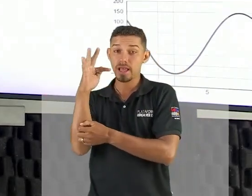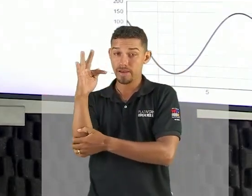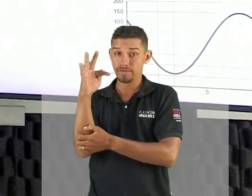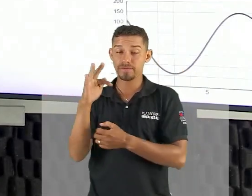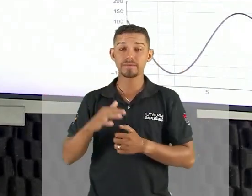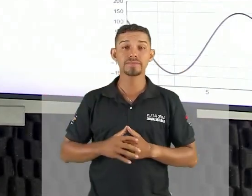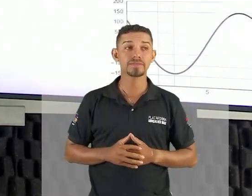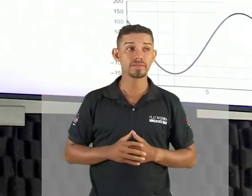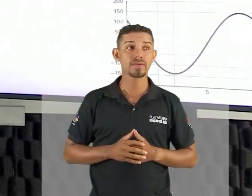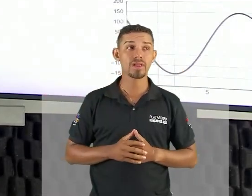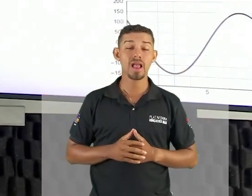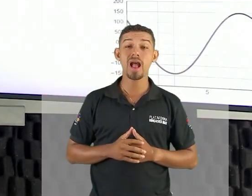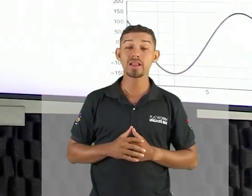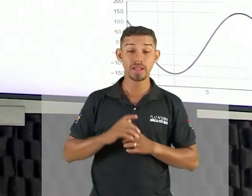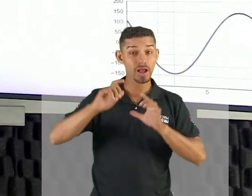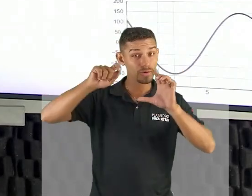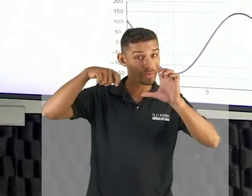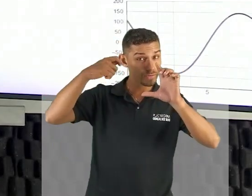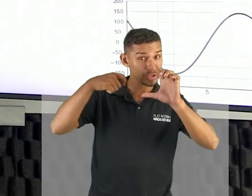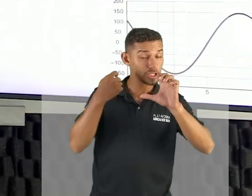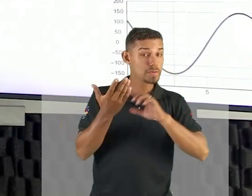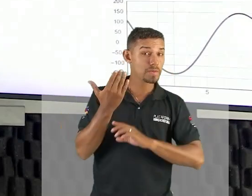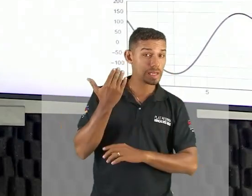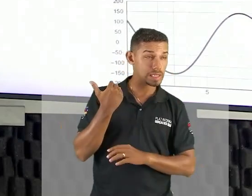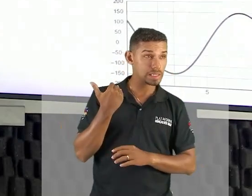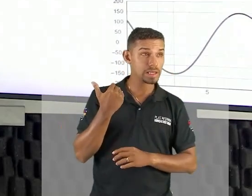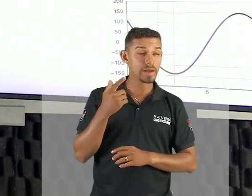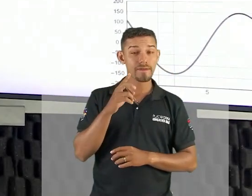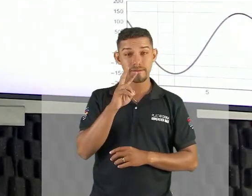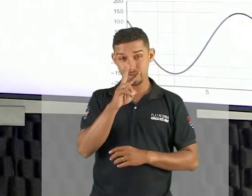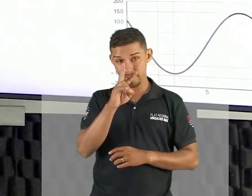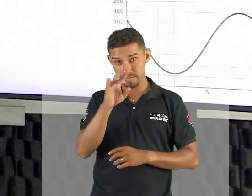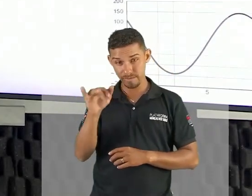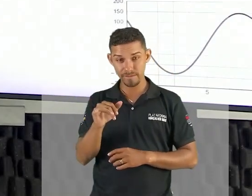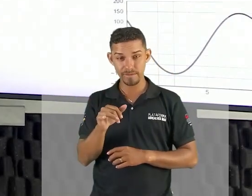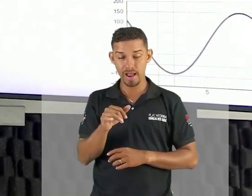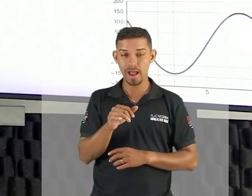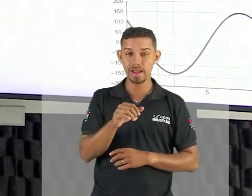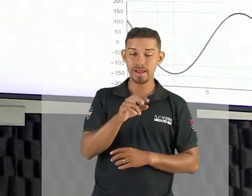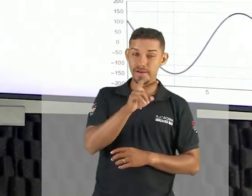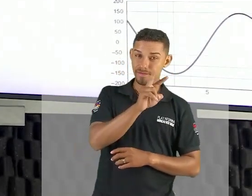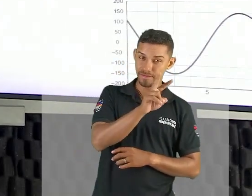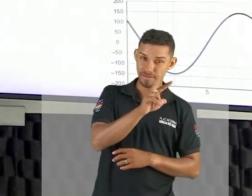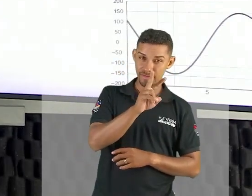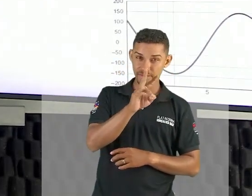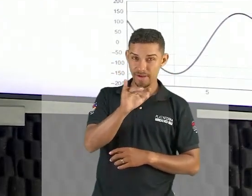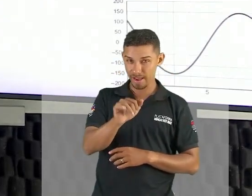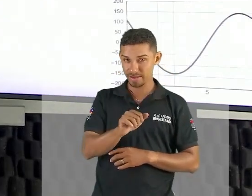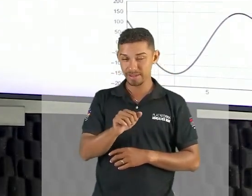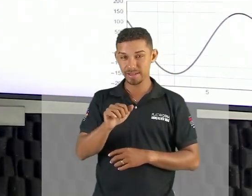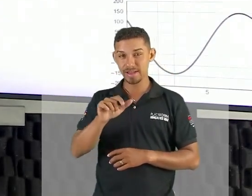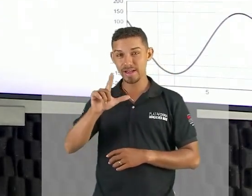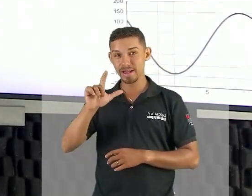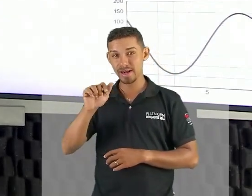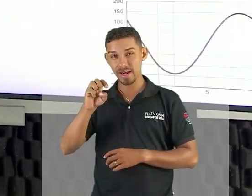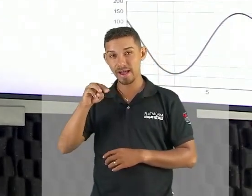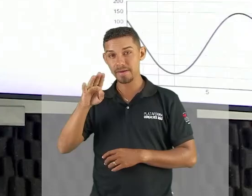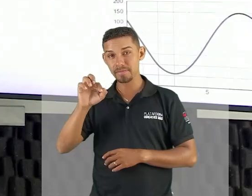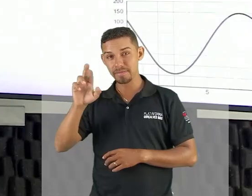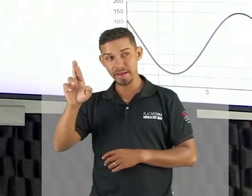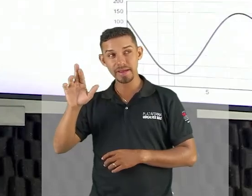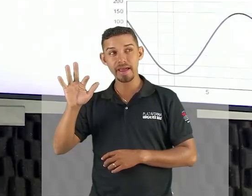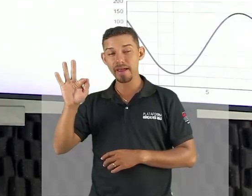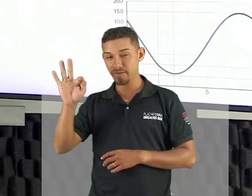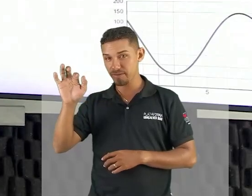brinca tá no vídeo passado vai lber ferida V iG F Ele quer